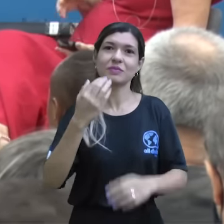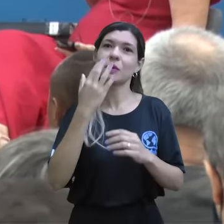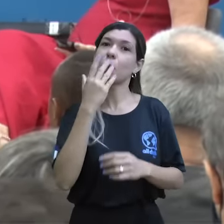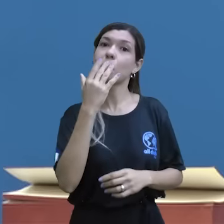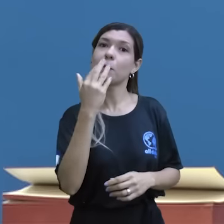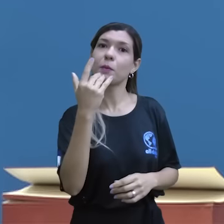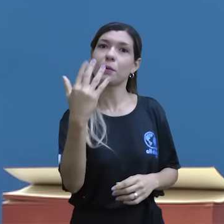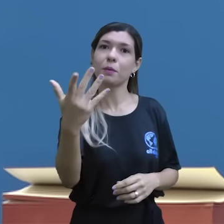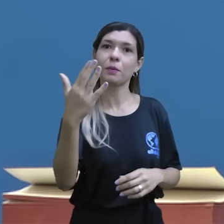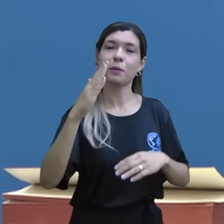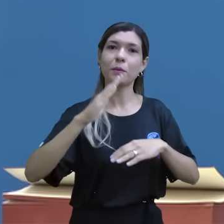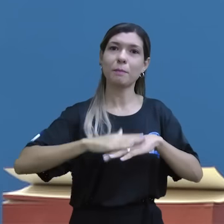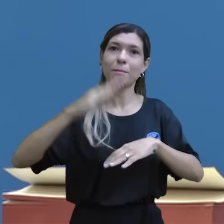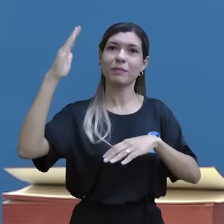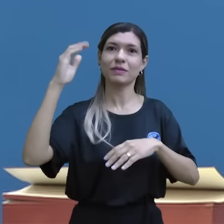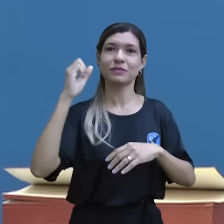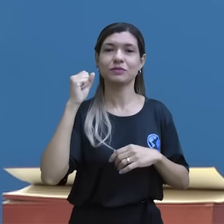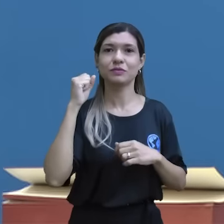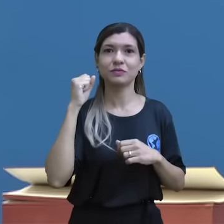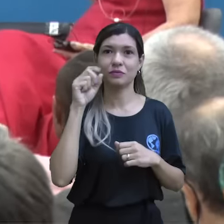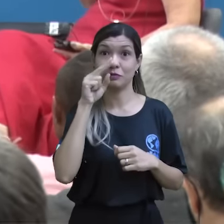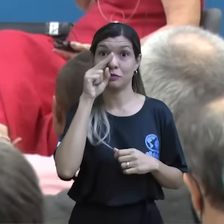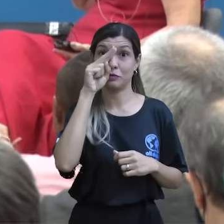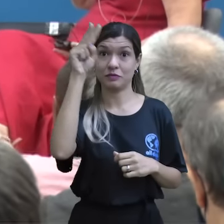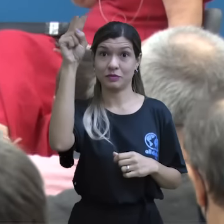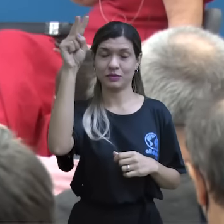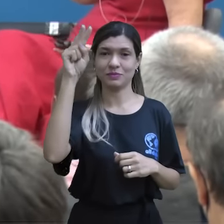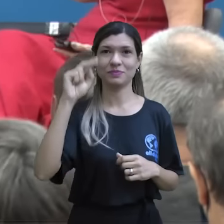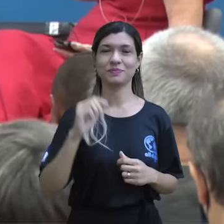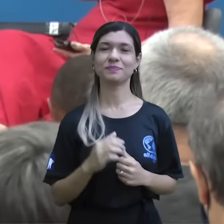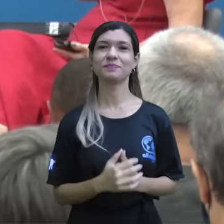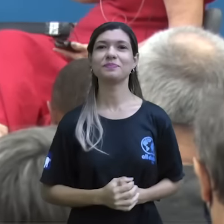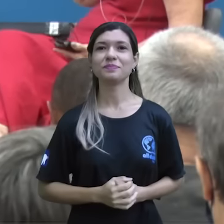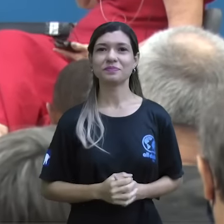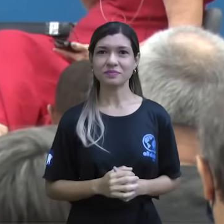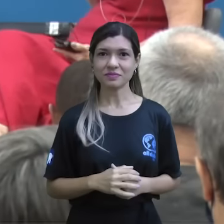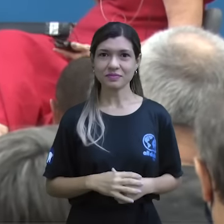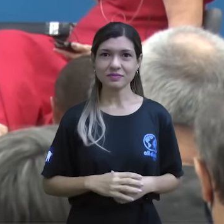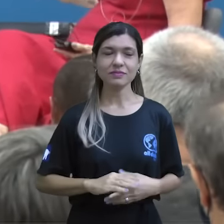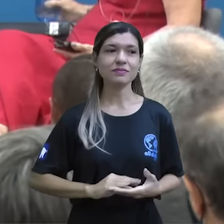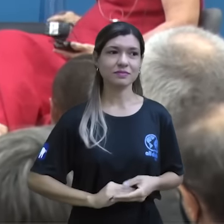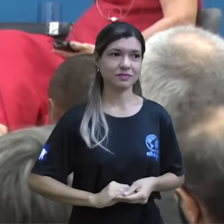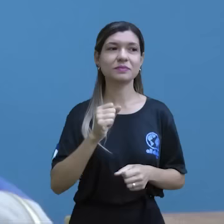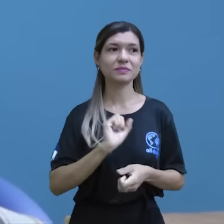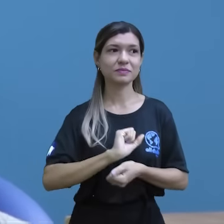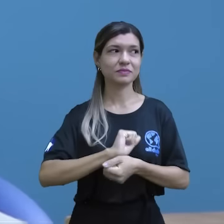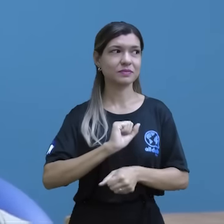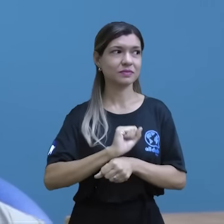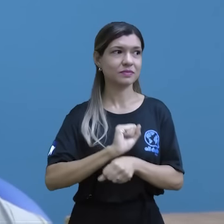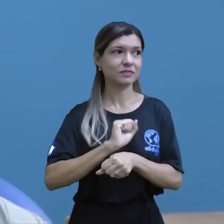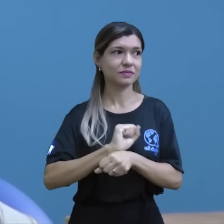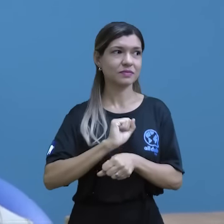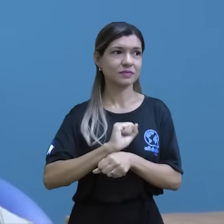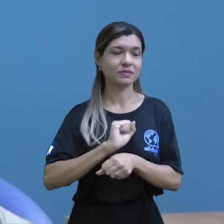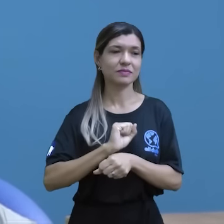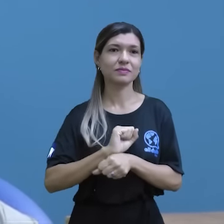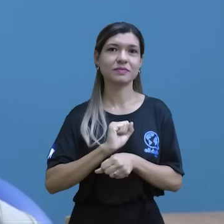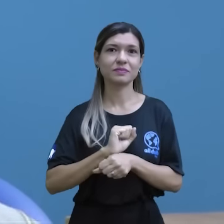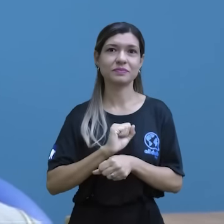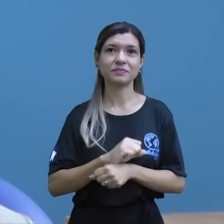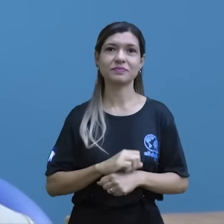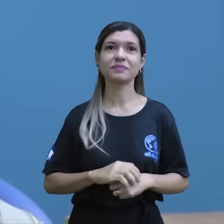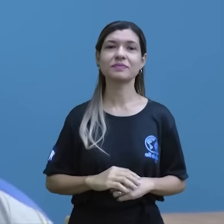Então, Lília, e você, como é que chegou ao Lima? Como é que ele veio até você? Não sei. Então,